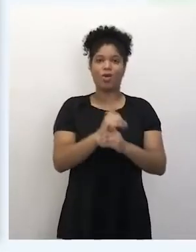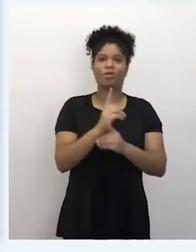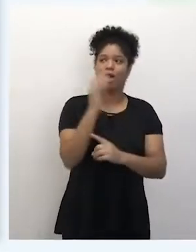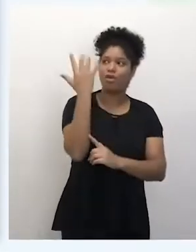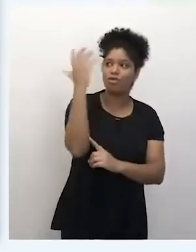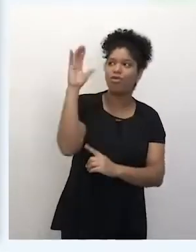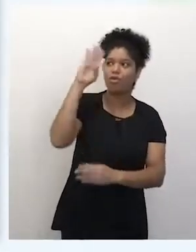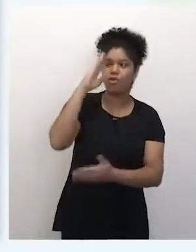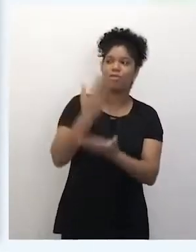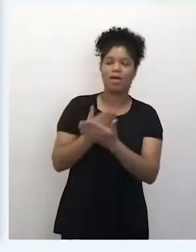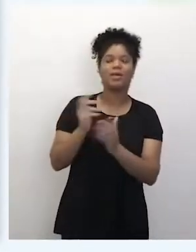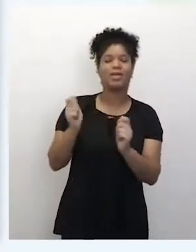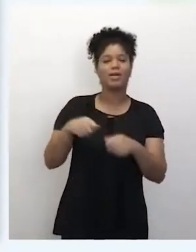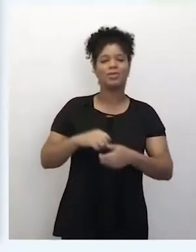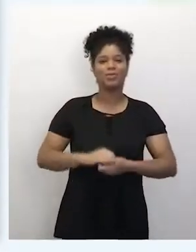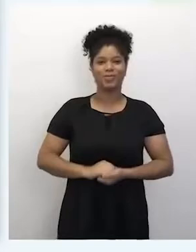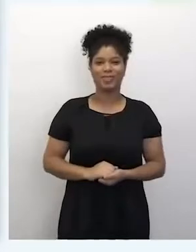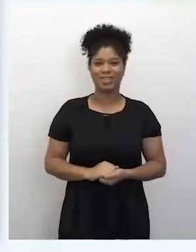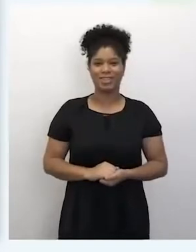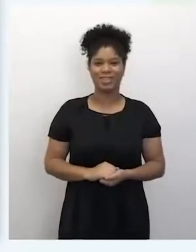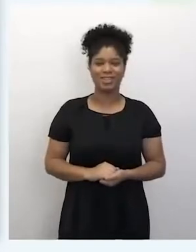confiável.